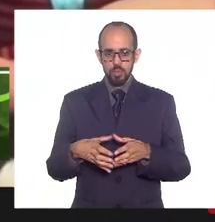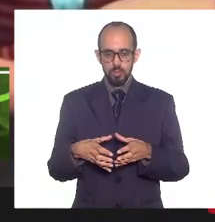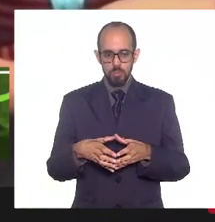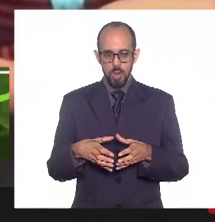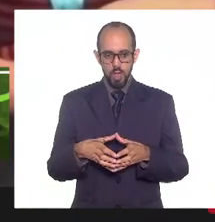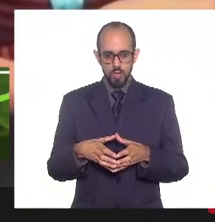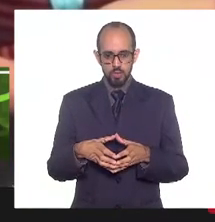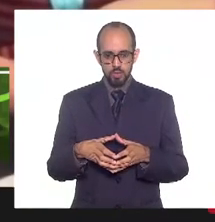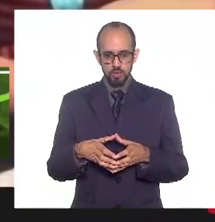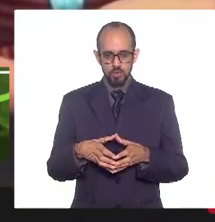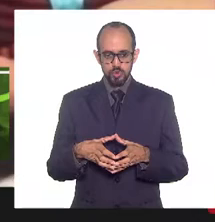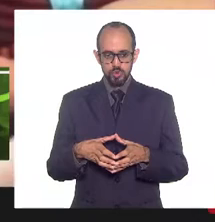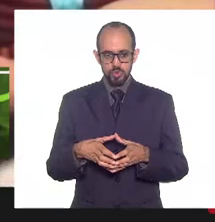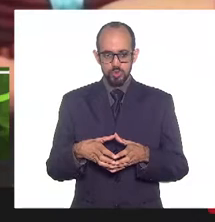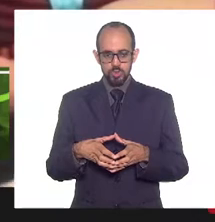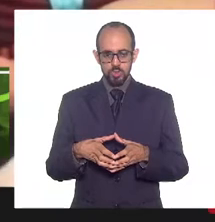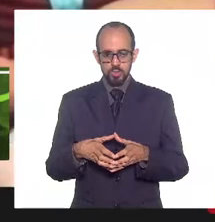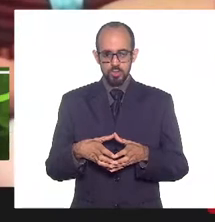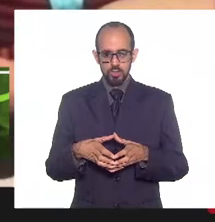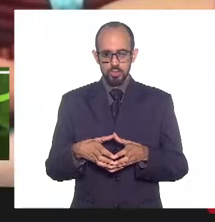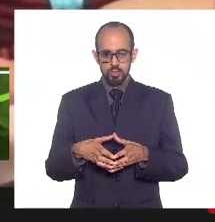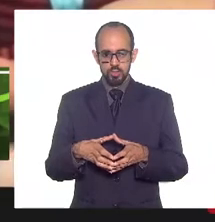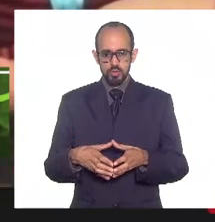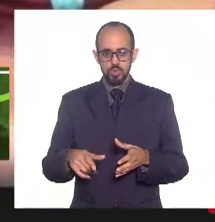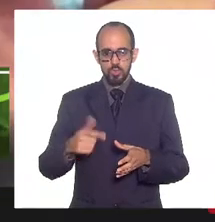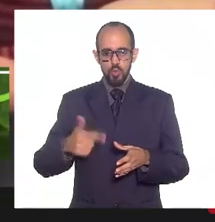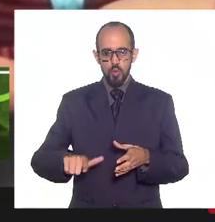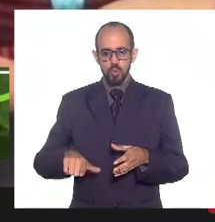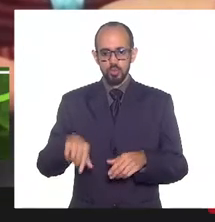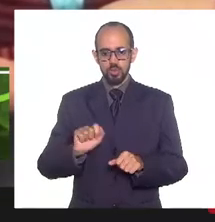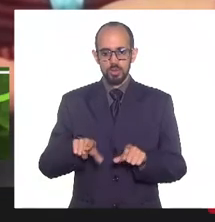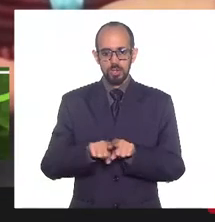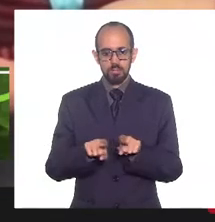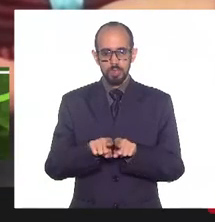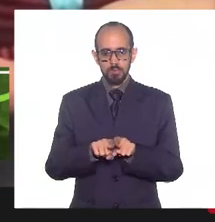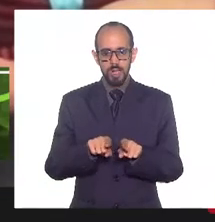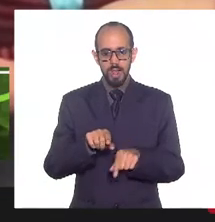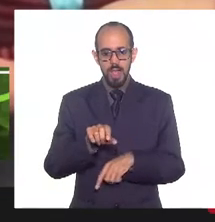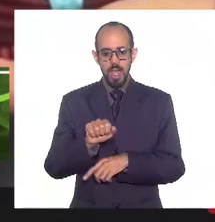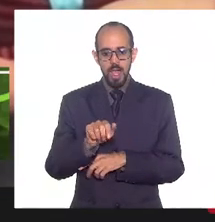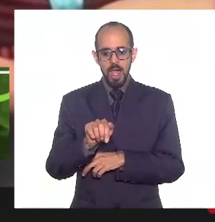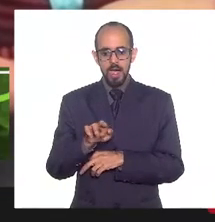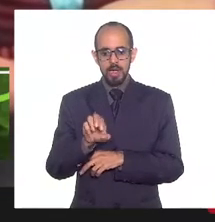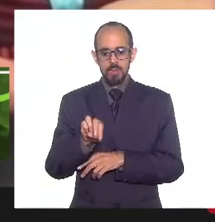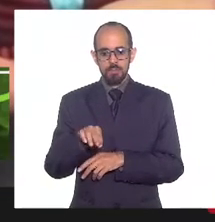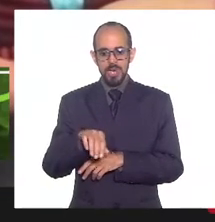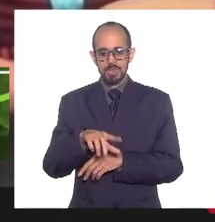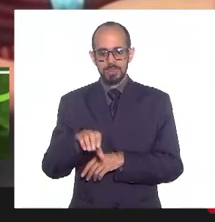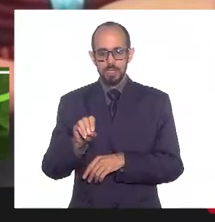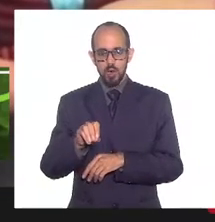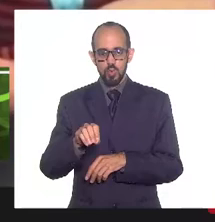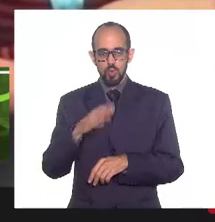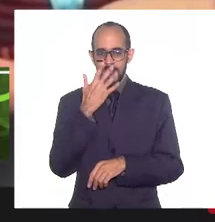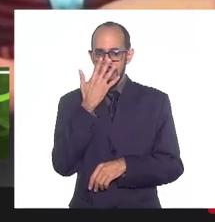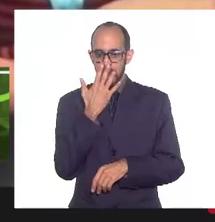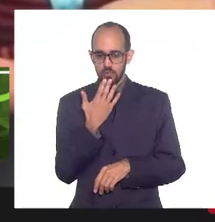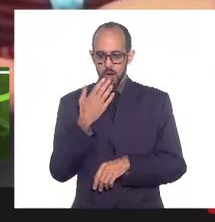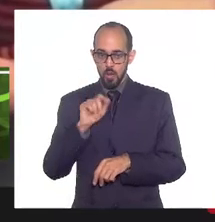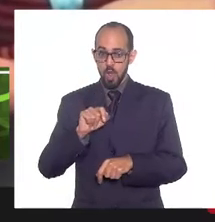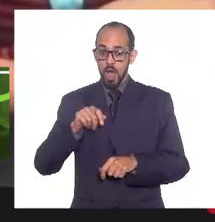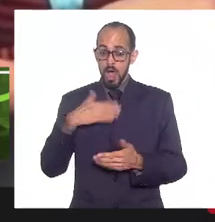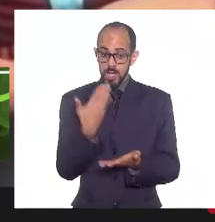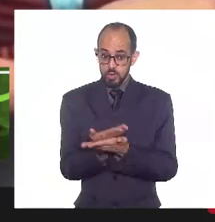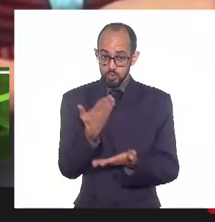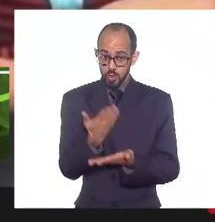e o edital para as agremiações do carnaval importante dizer que a escola já atuou